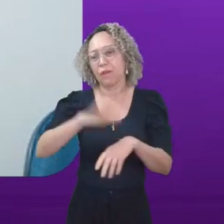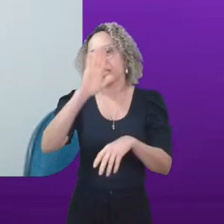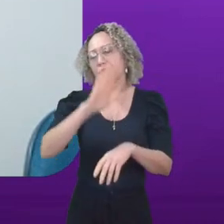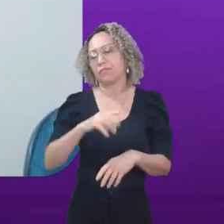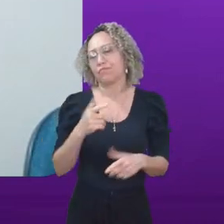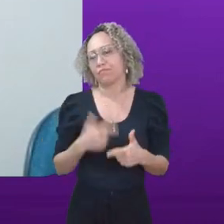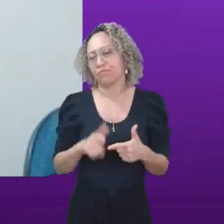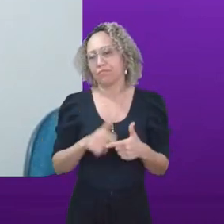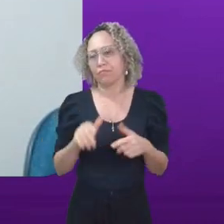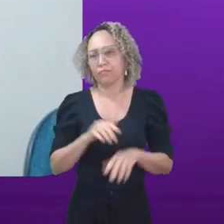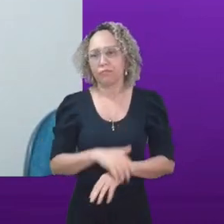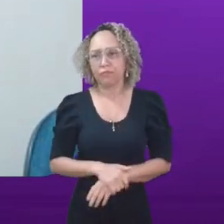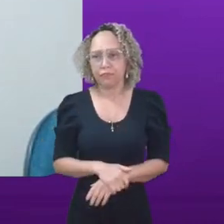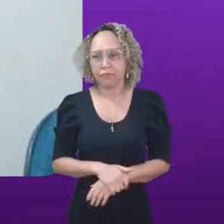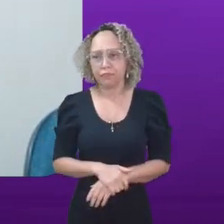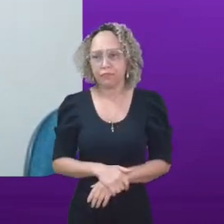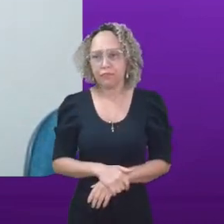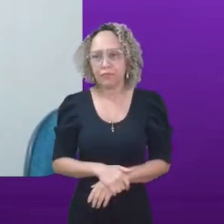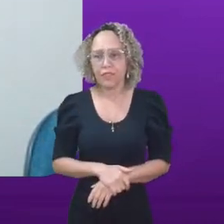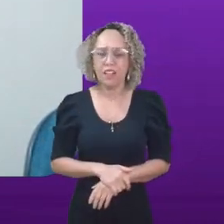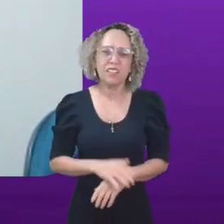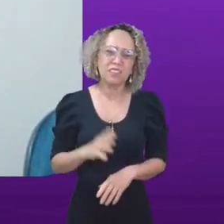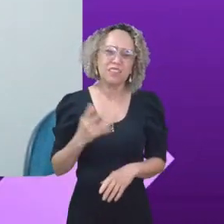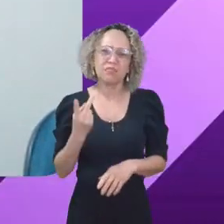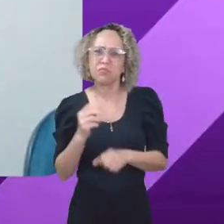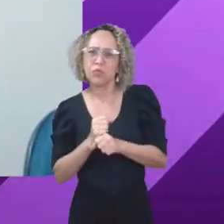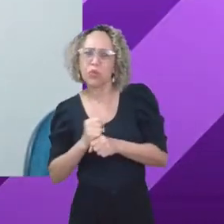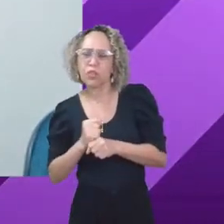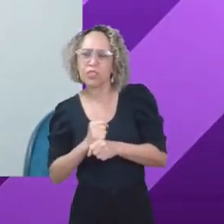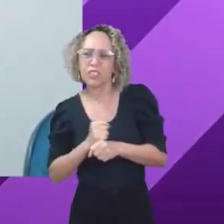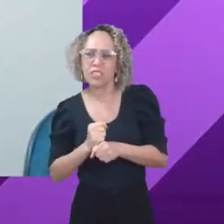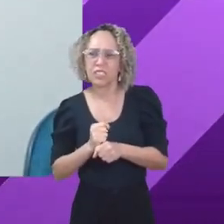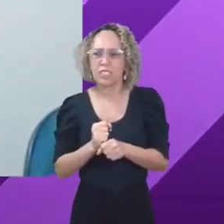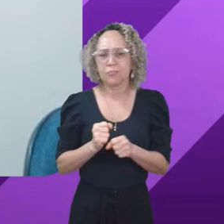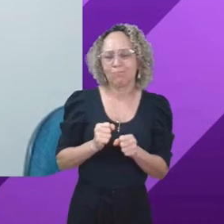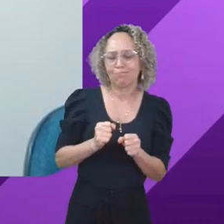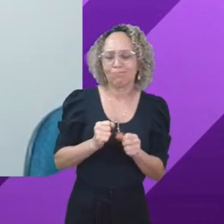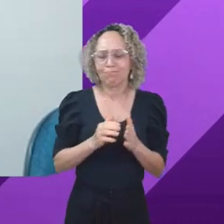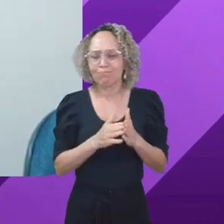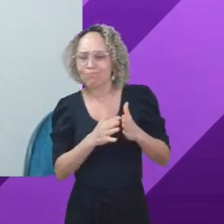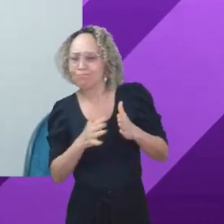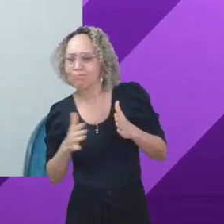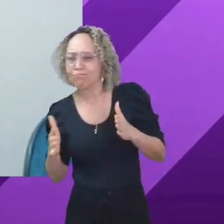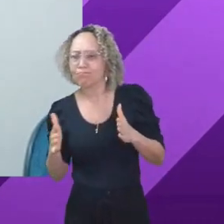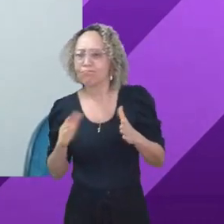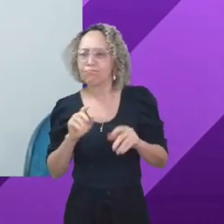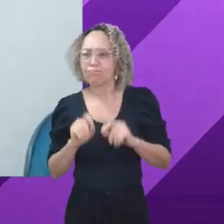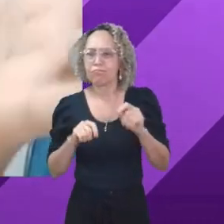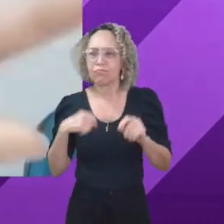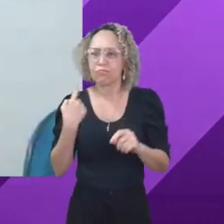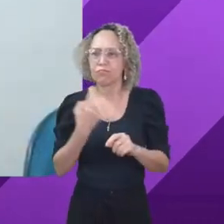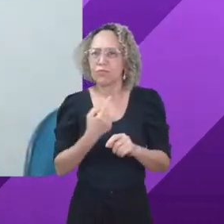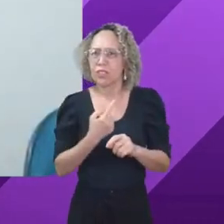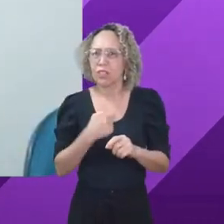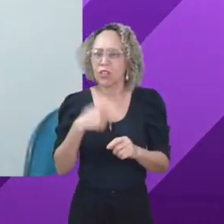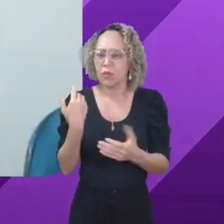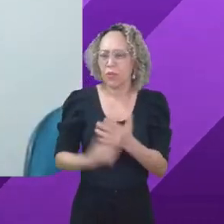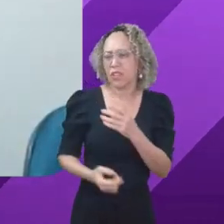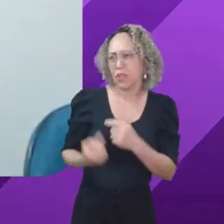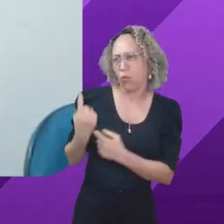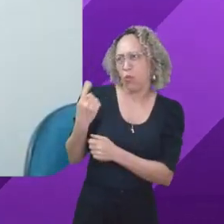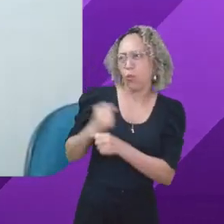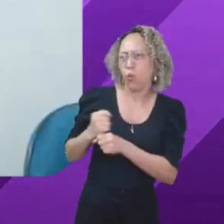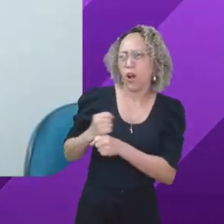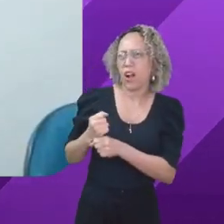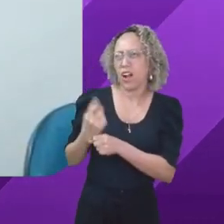gente, há pouco mais de 2 anos, né? A gente perdeu 1 ano, 2 anos aí, a